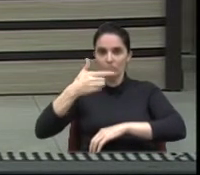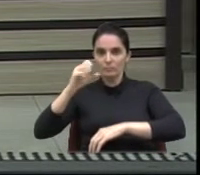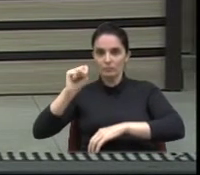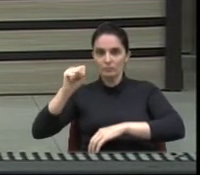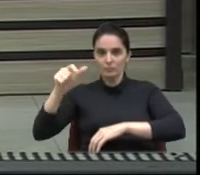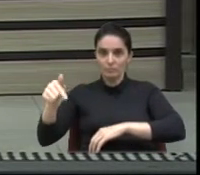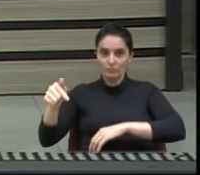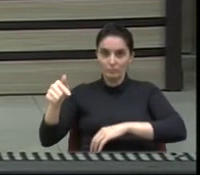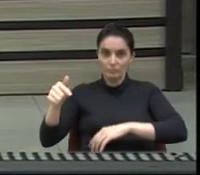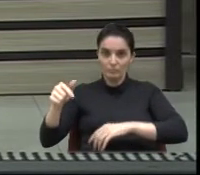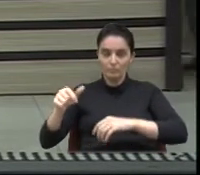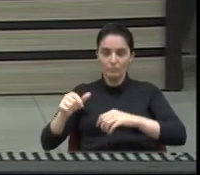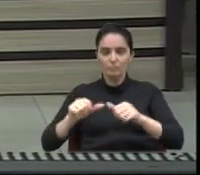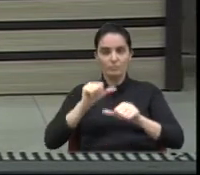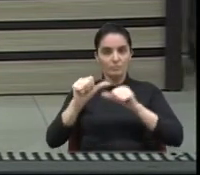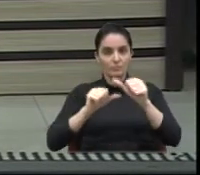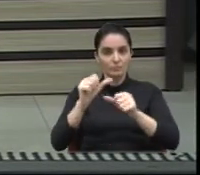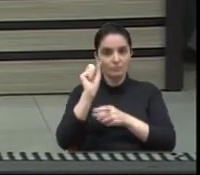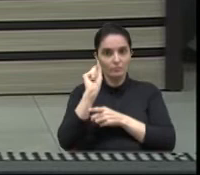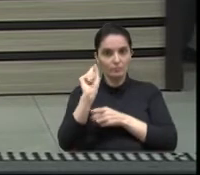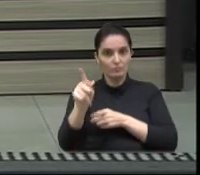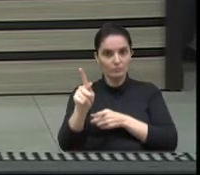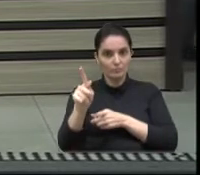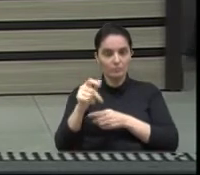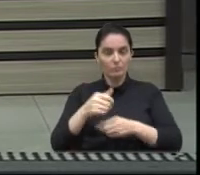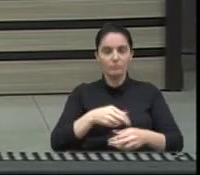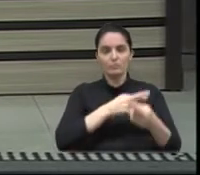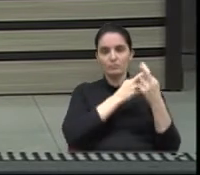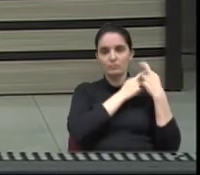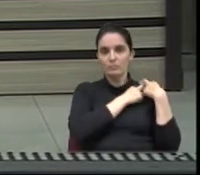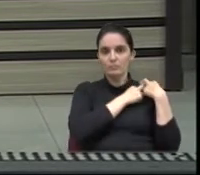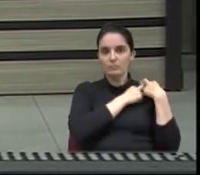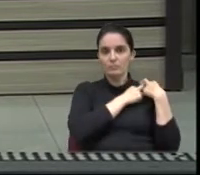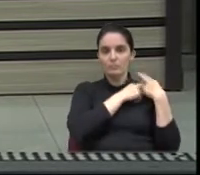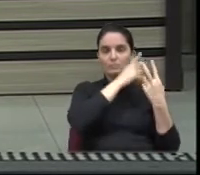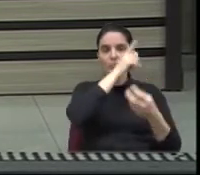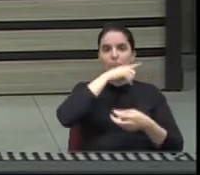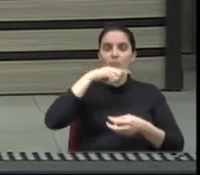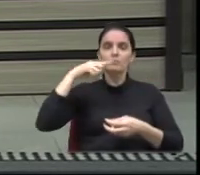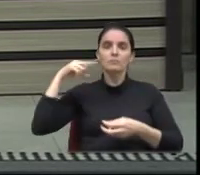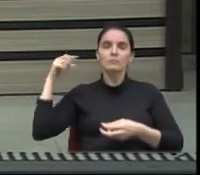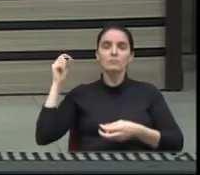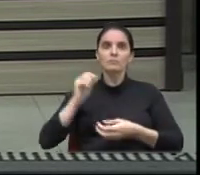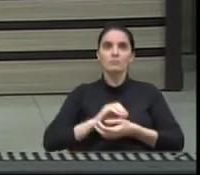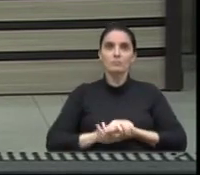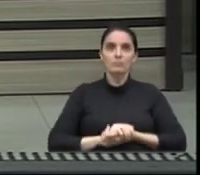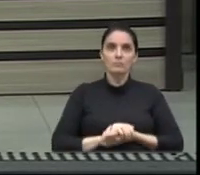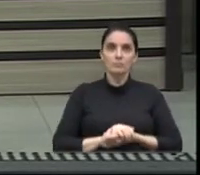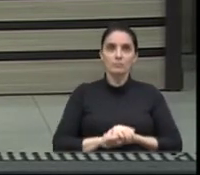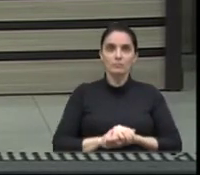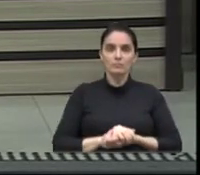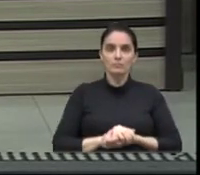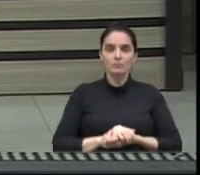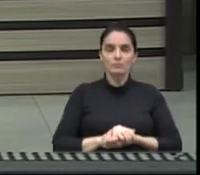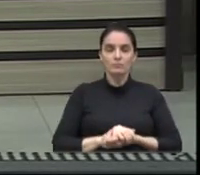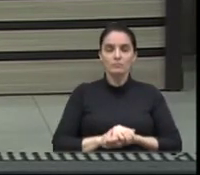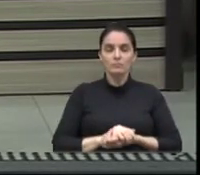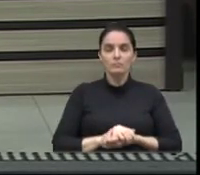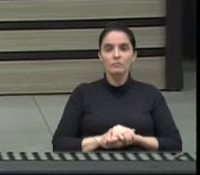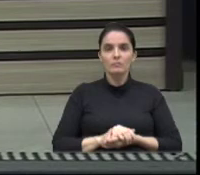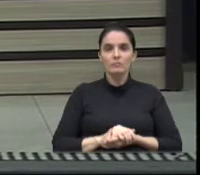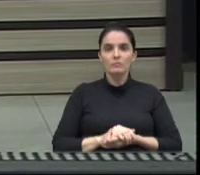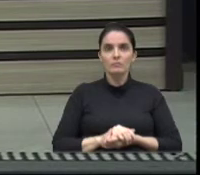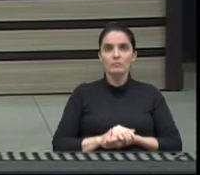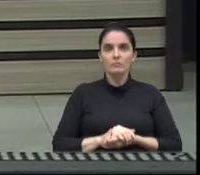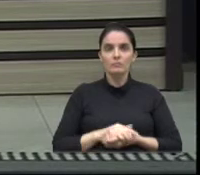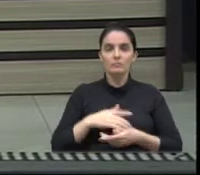da reforma da Previdência. Vereadora Mayra Costa. Quero discutir. Eu posso